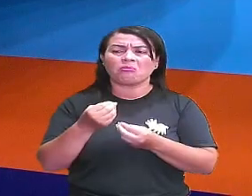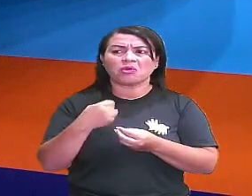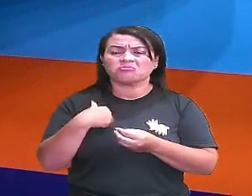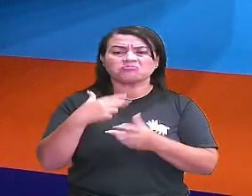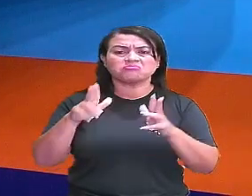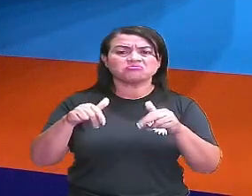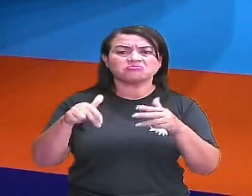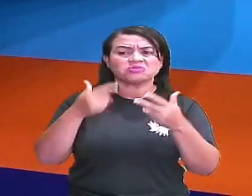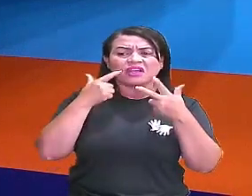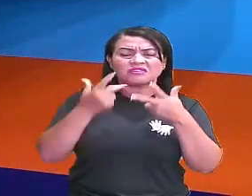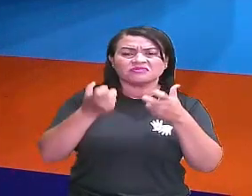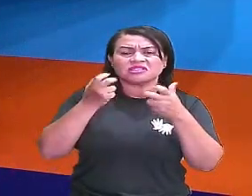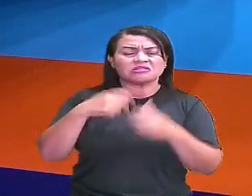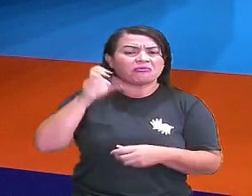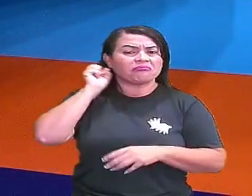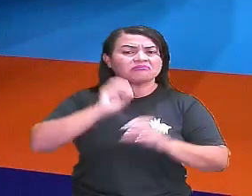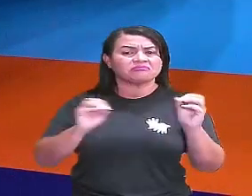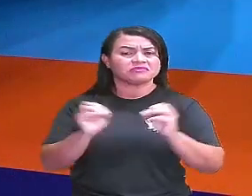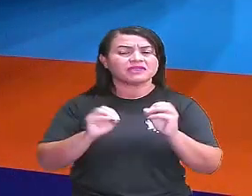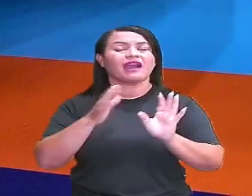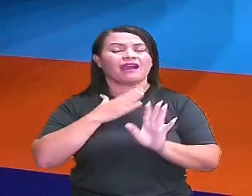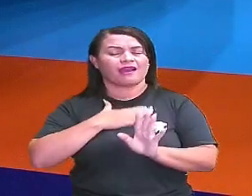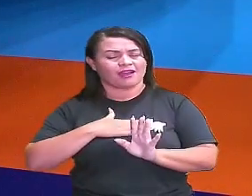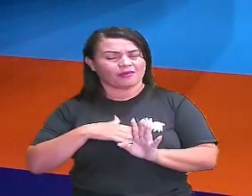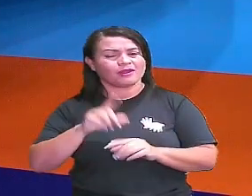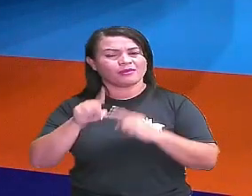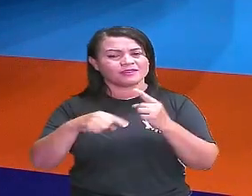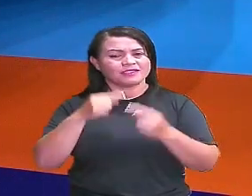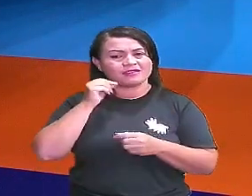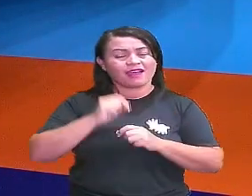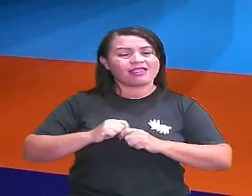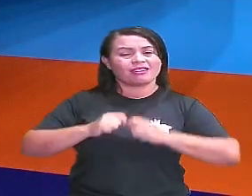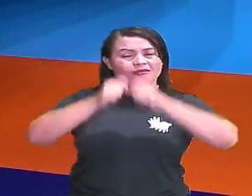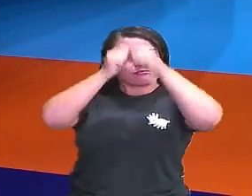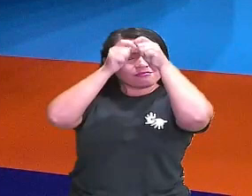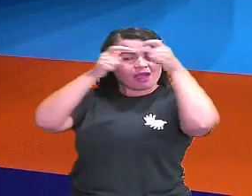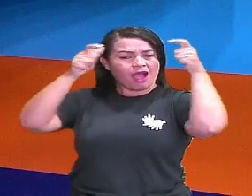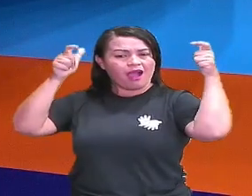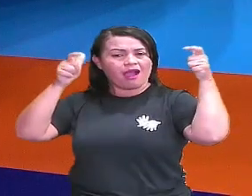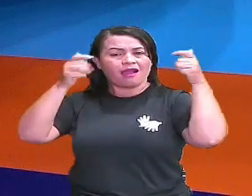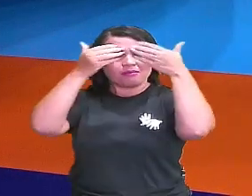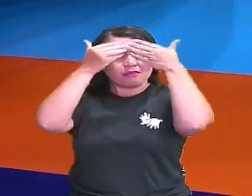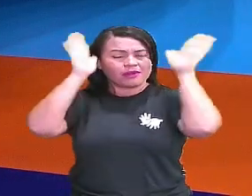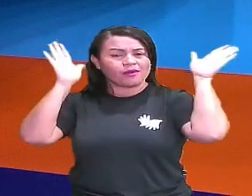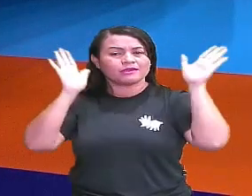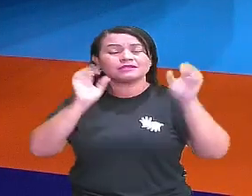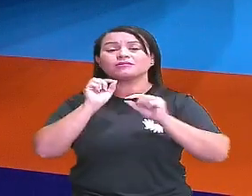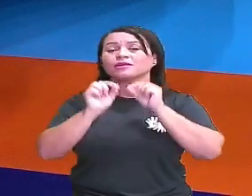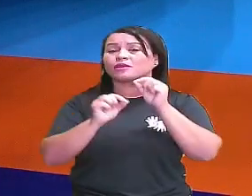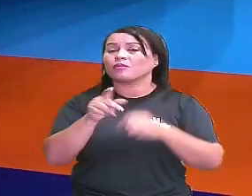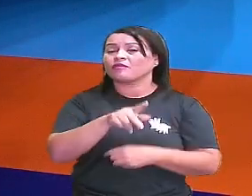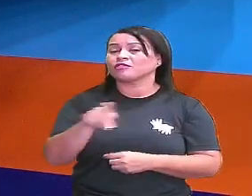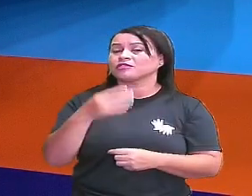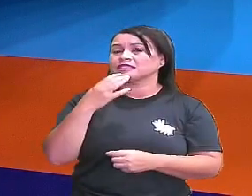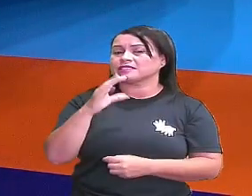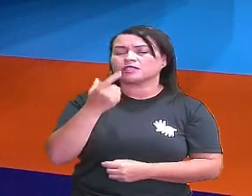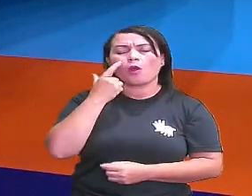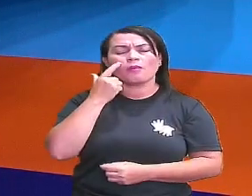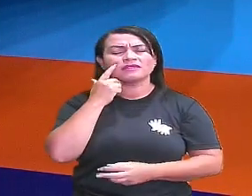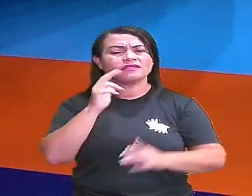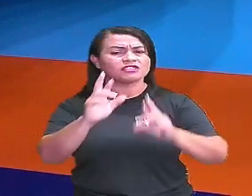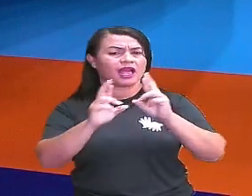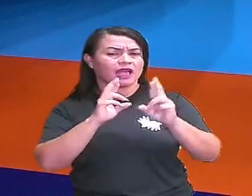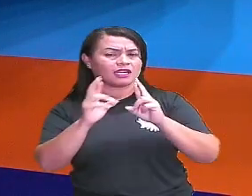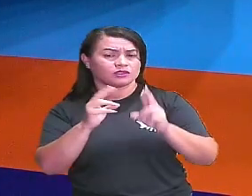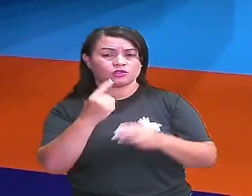vão ampliar esse conhecimento com o professor lá de ciências. Beleza? Nestes casos, podemos utilizar as seguintes relações.